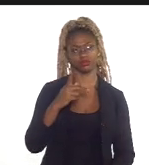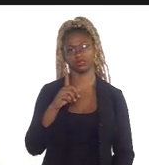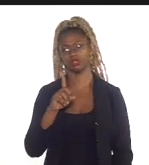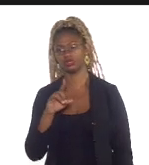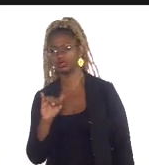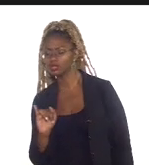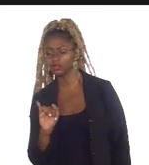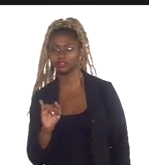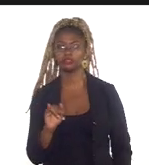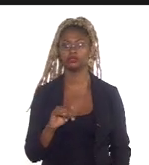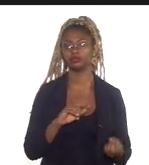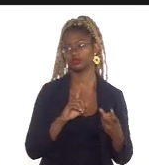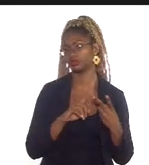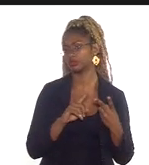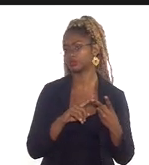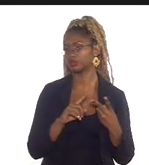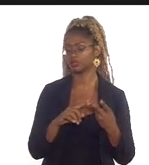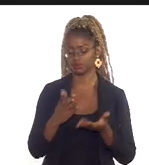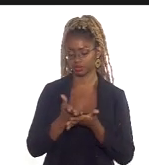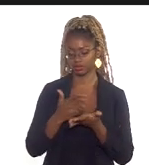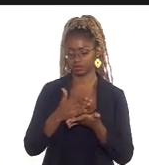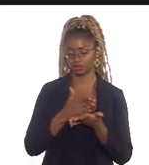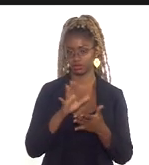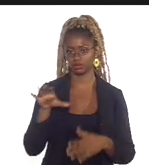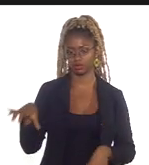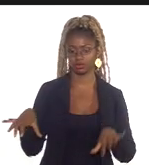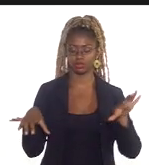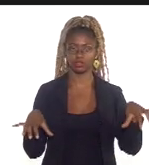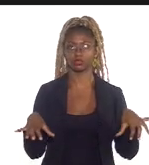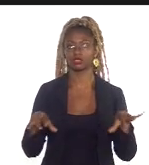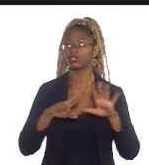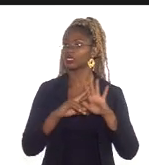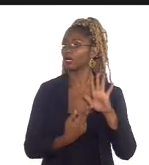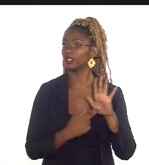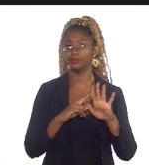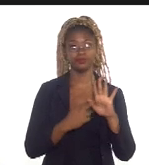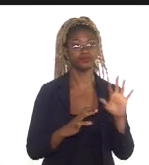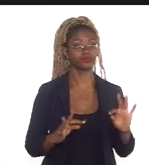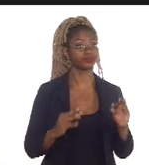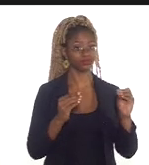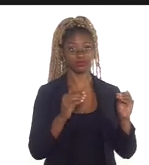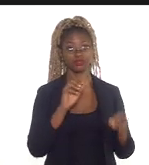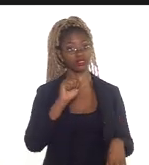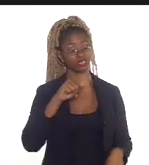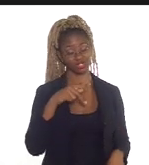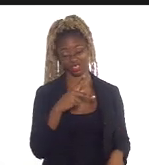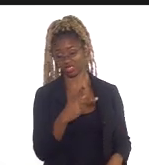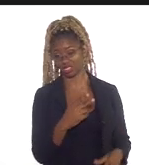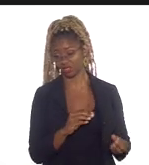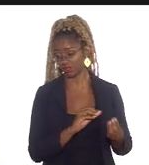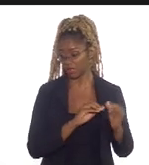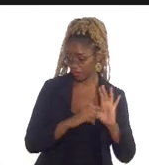seja rateio de campos, a regra do jogo a ANP vai passar. Quanto